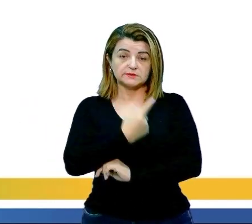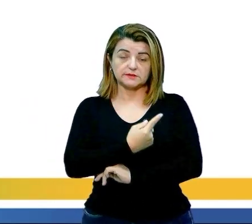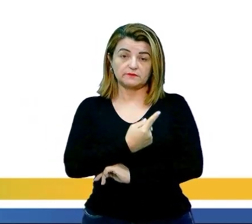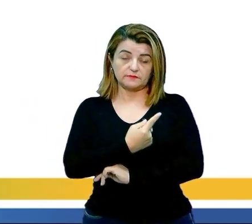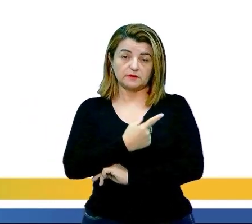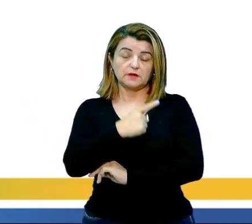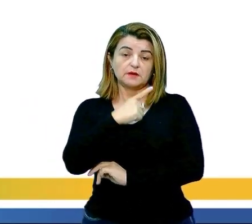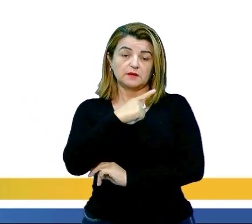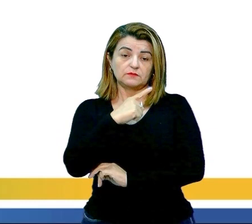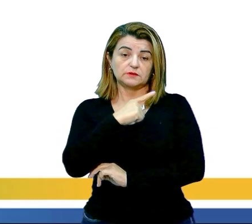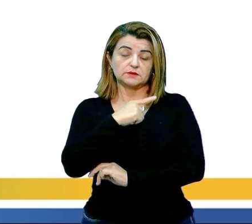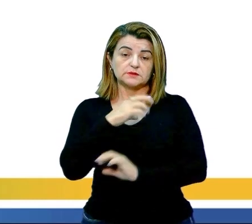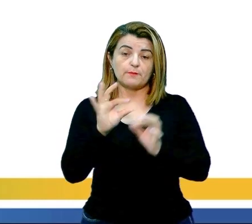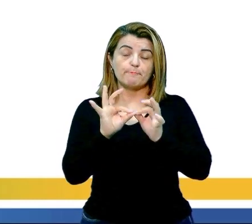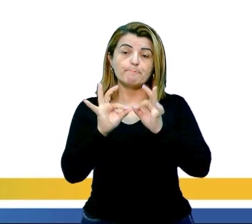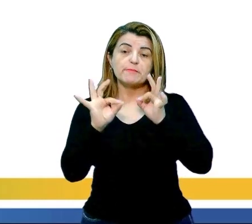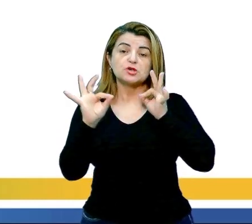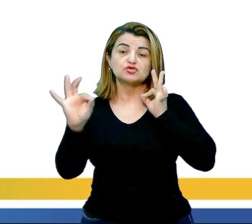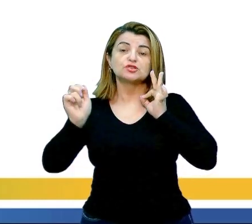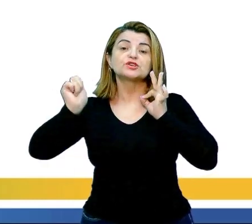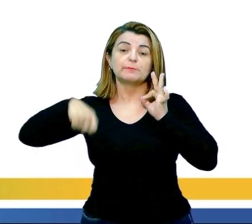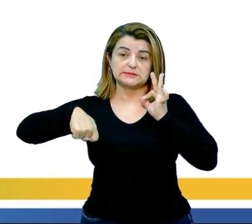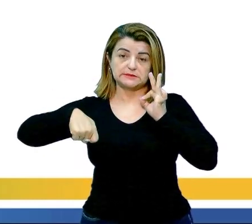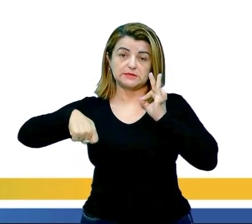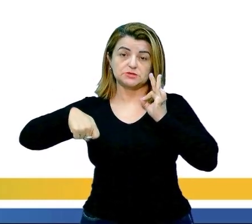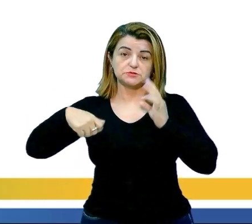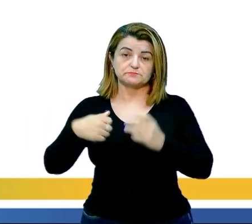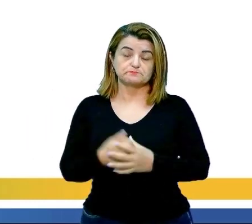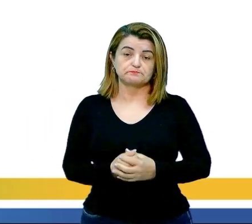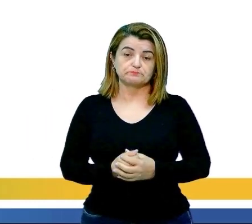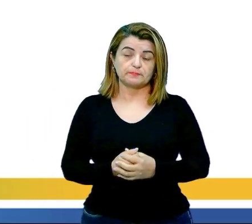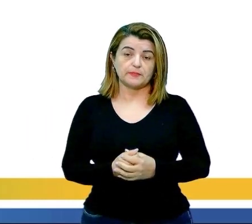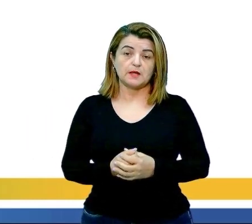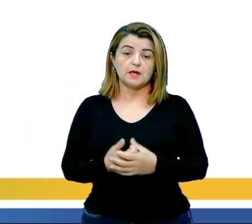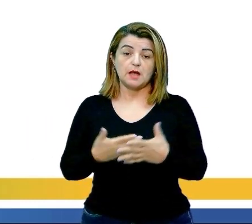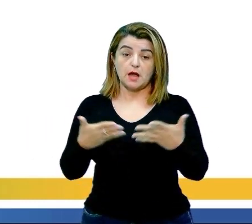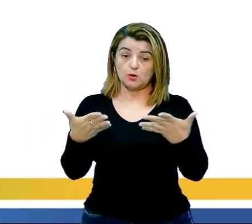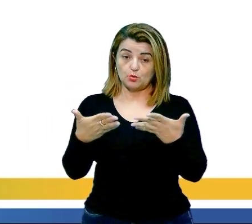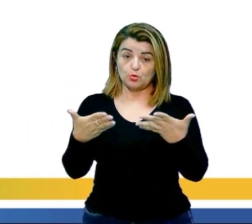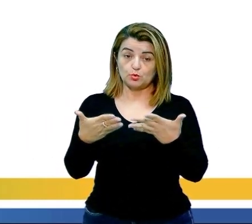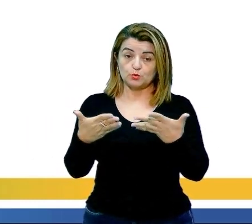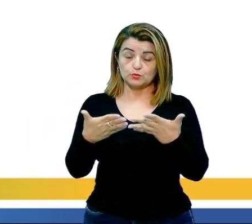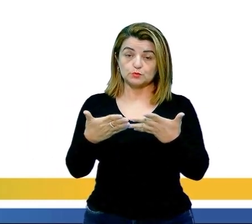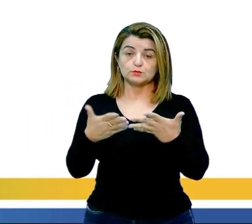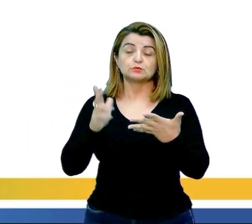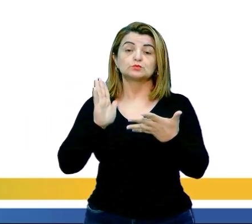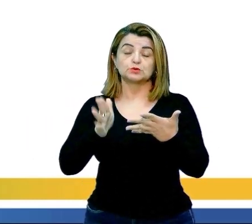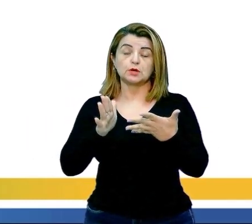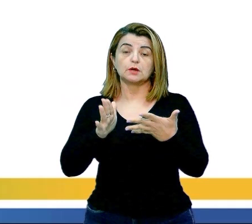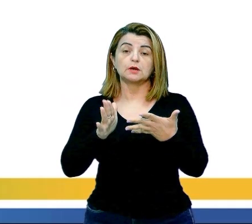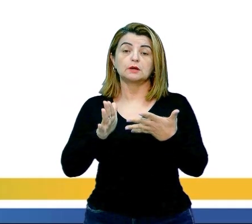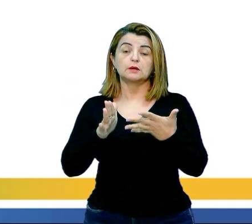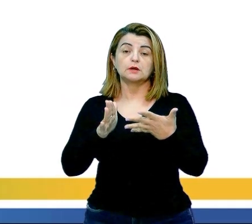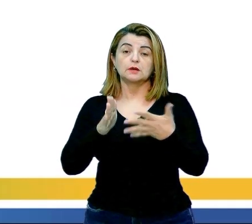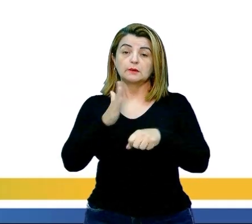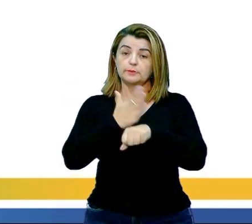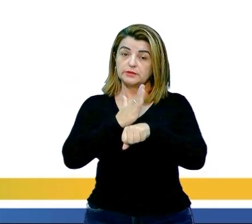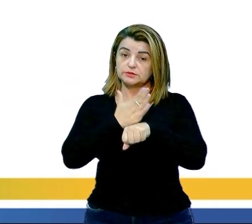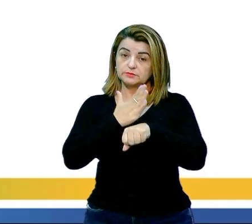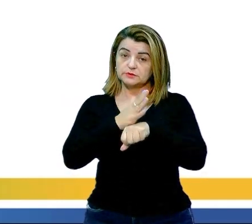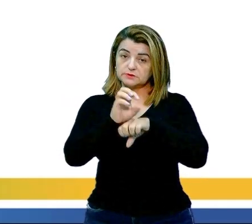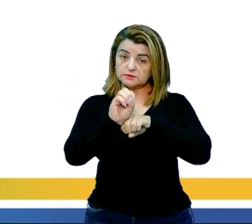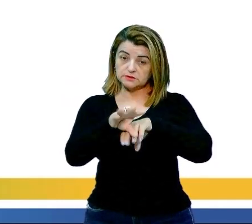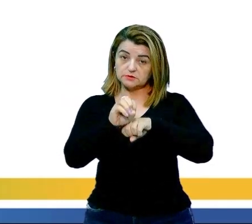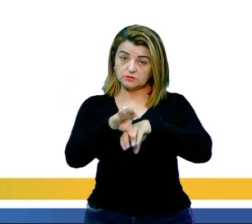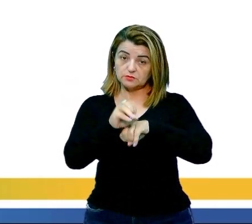nós vamos trabalhar medida de capacidade. Então, nesse primeiro momento aqui, ó, nós trabalhamos o quê? Quilômetros, certo?